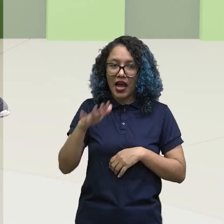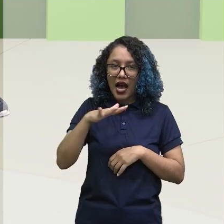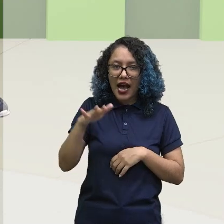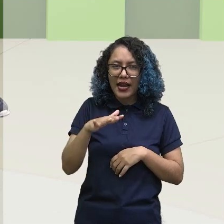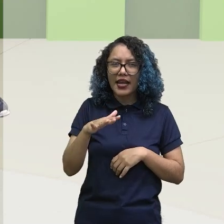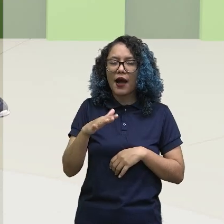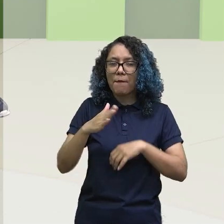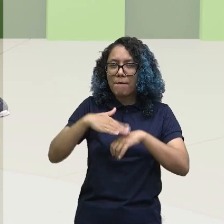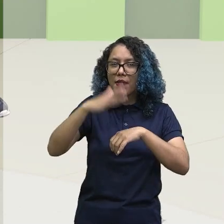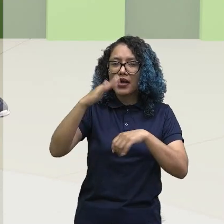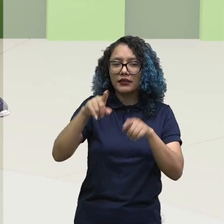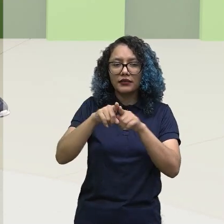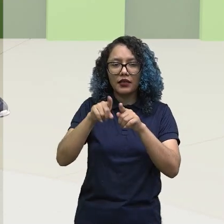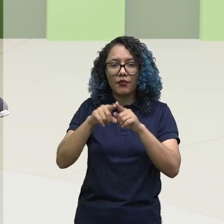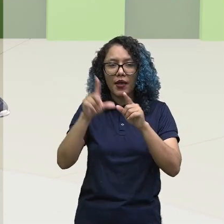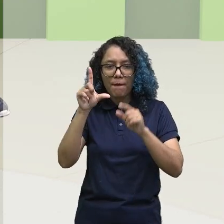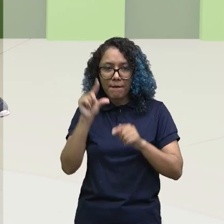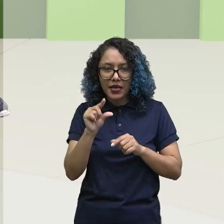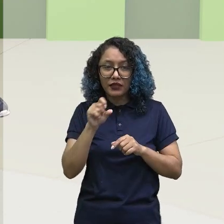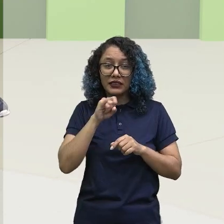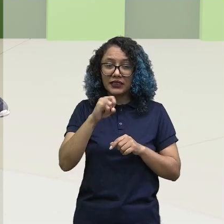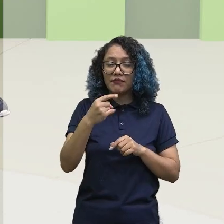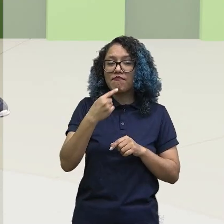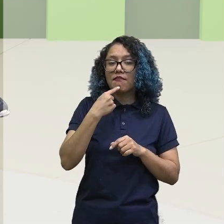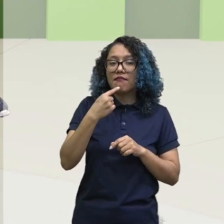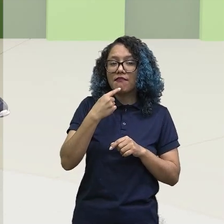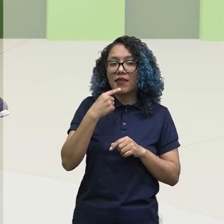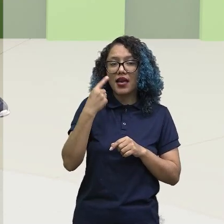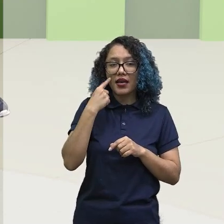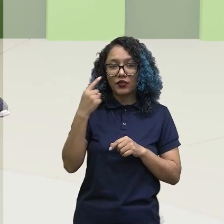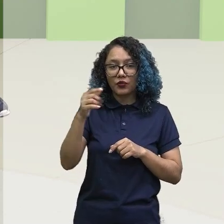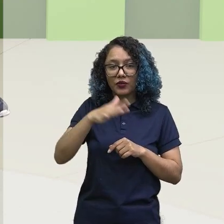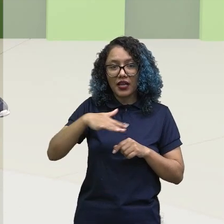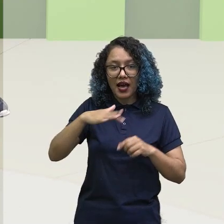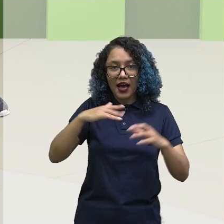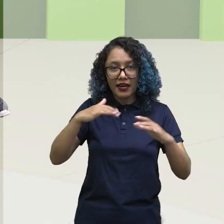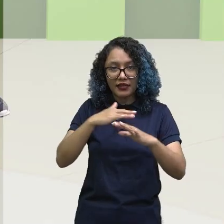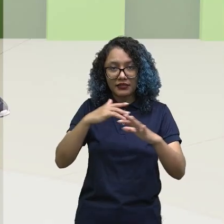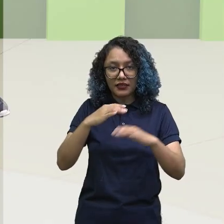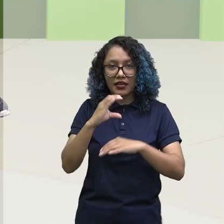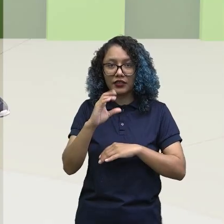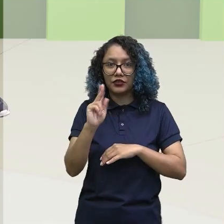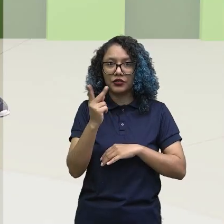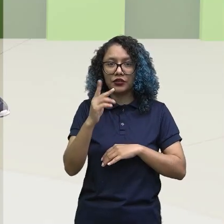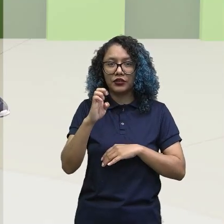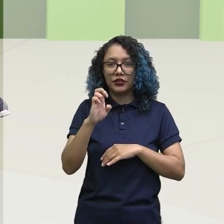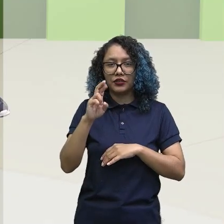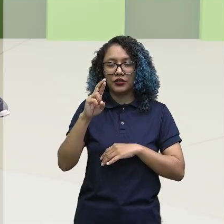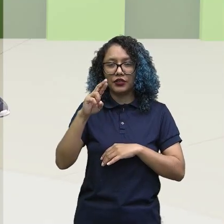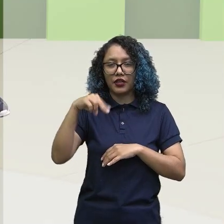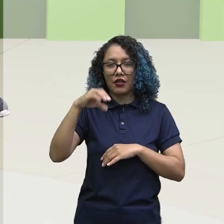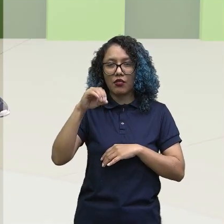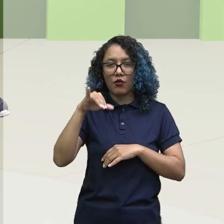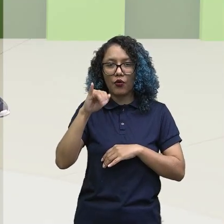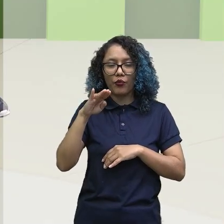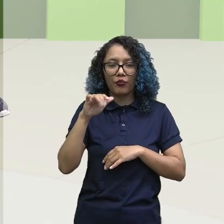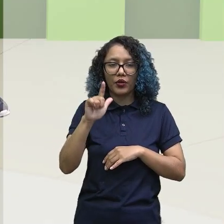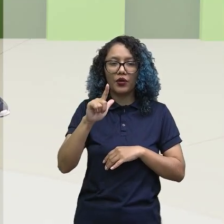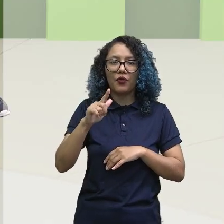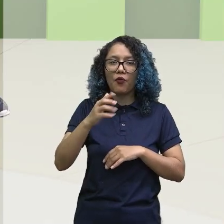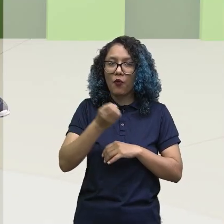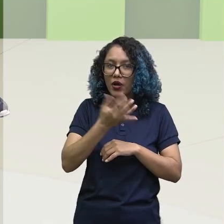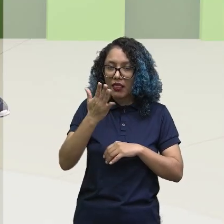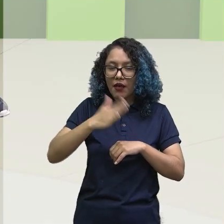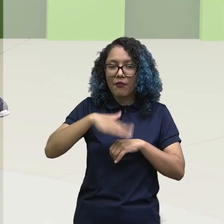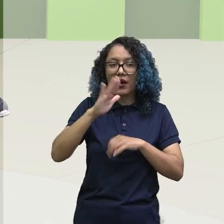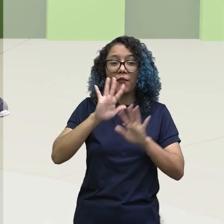Claro, quanto mais próximo ali, como você pode ver, Chernobyl tem um nível muito elevado, mas toda a